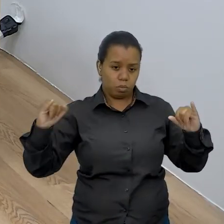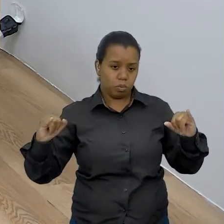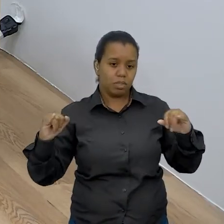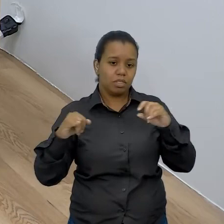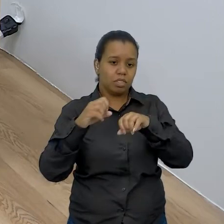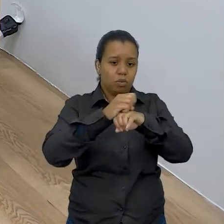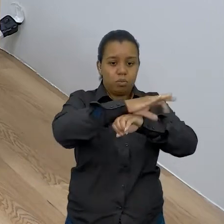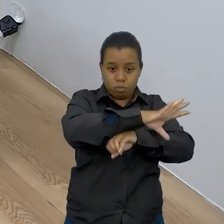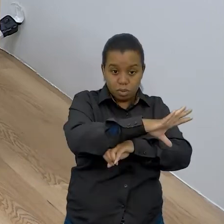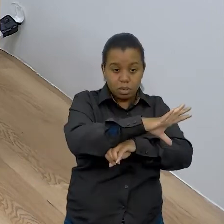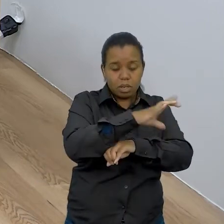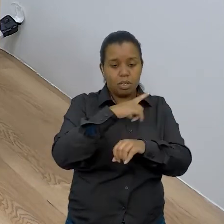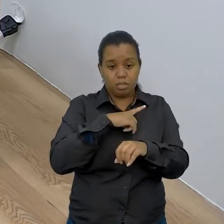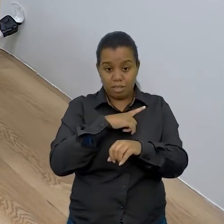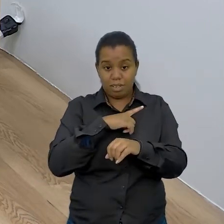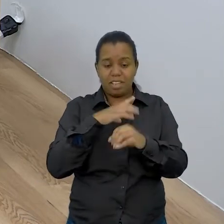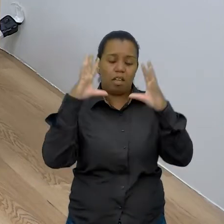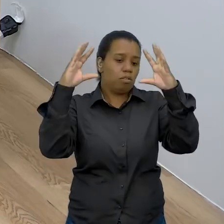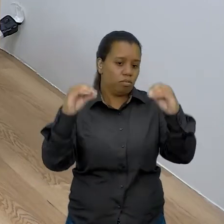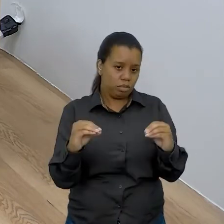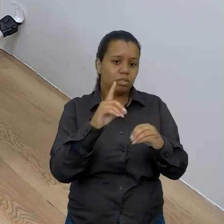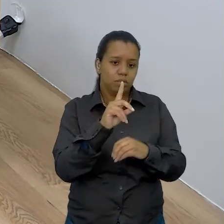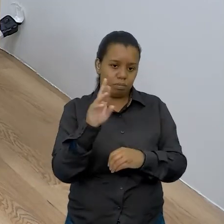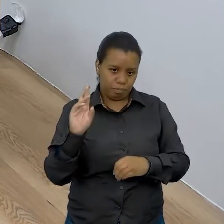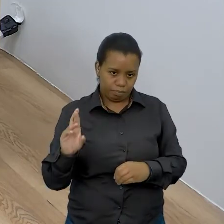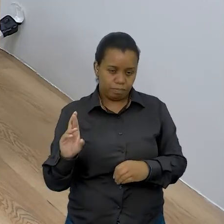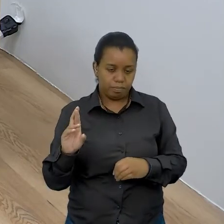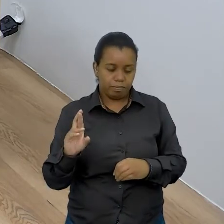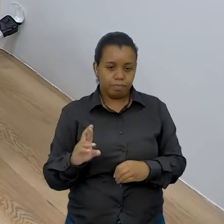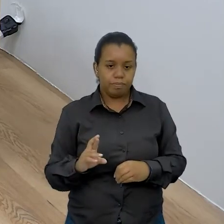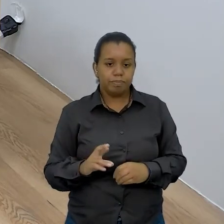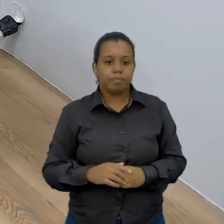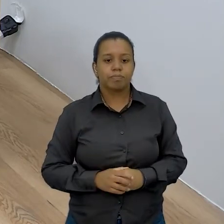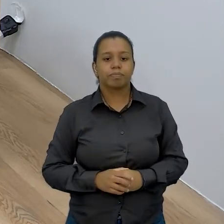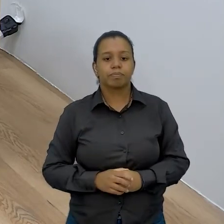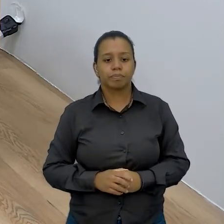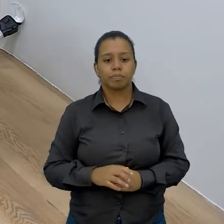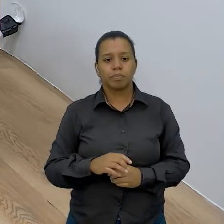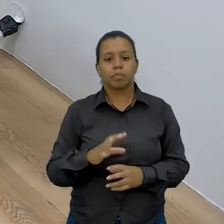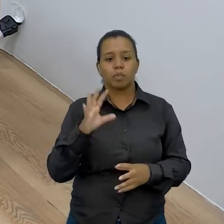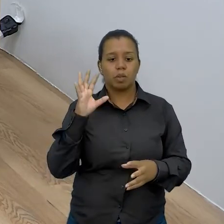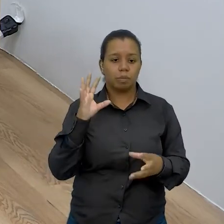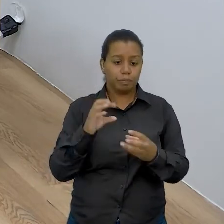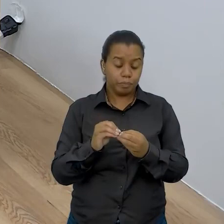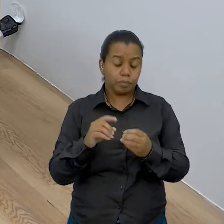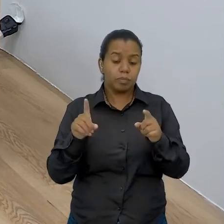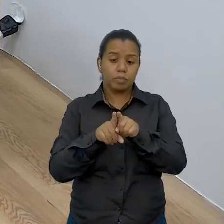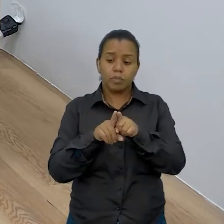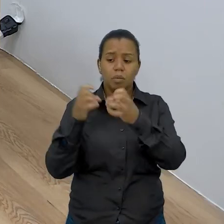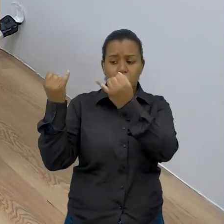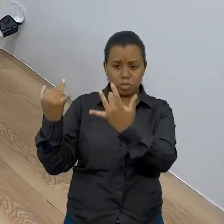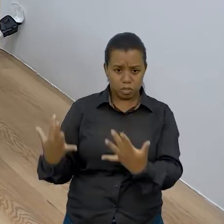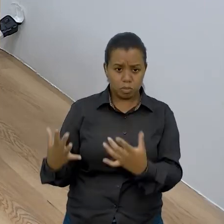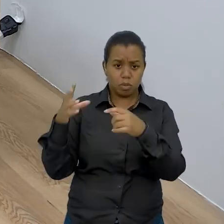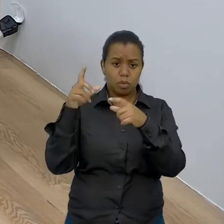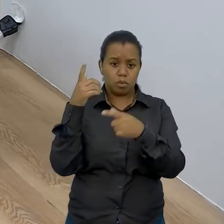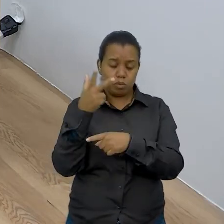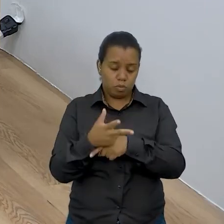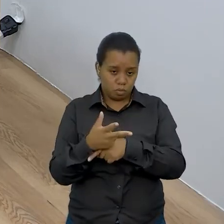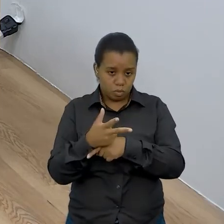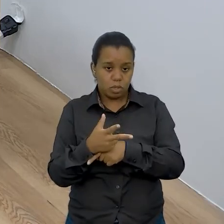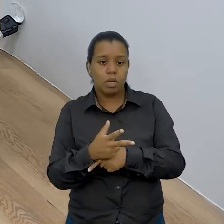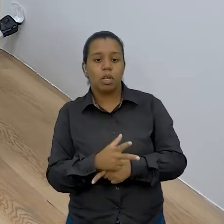errado, ou se tiver superaquecimento ou algum problema na sua instalação, beleza? E ele também explicou como é que a gente